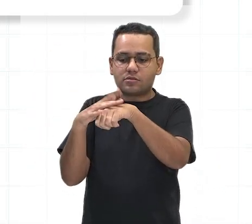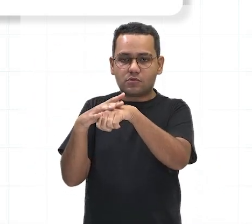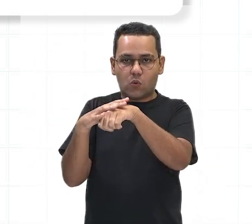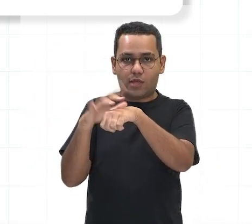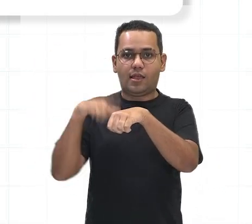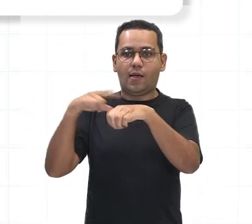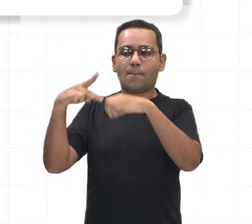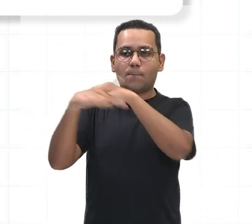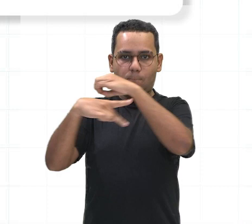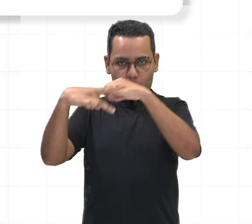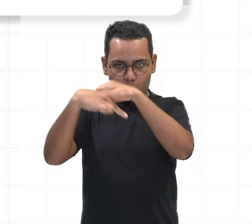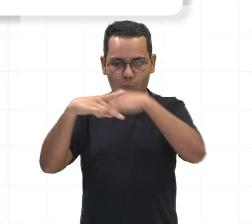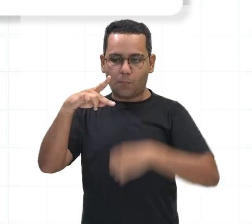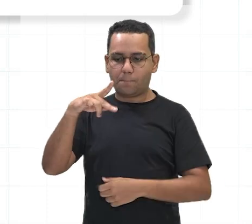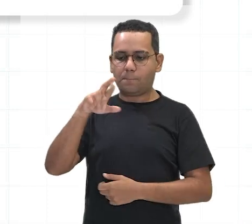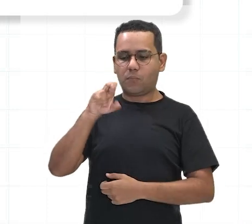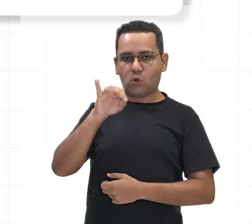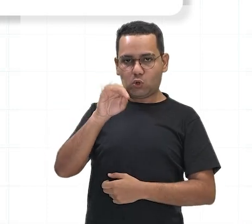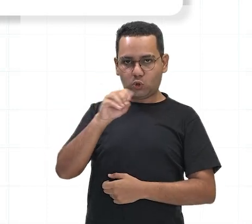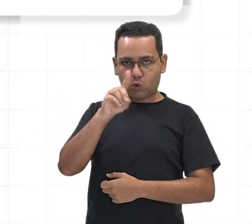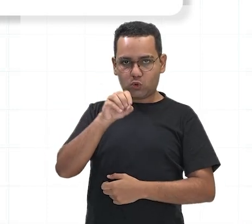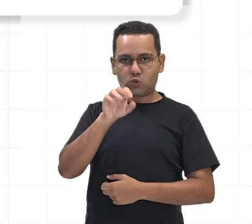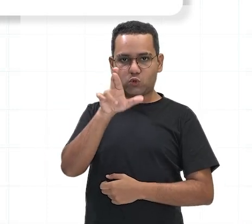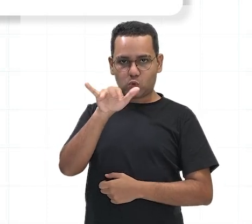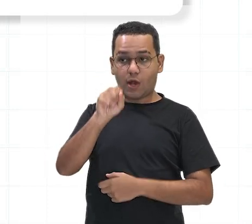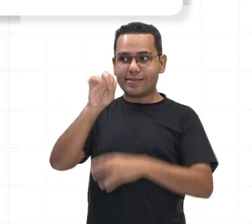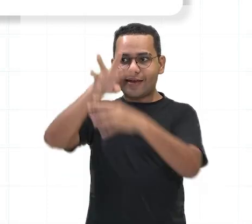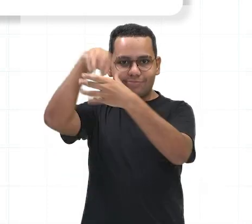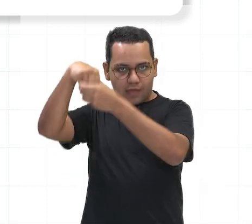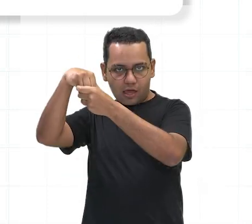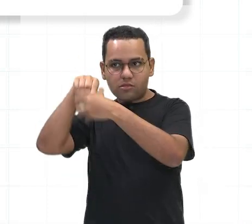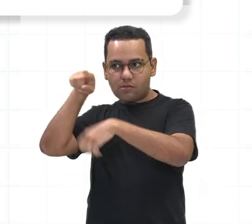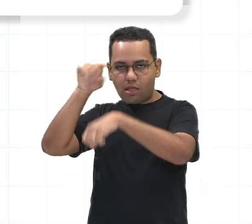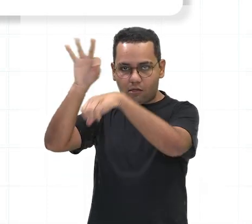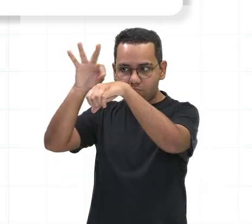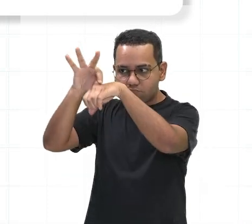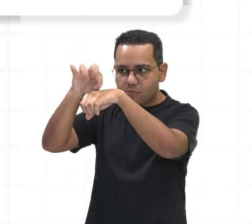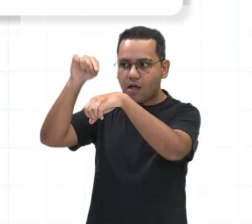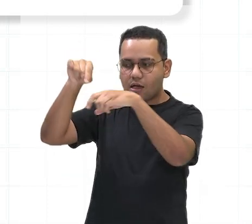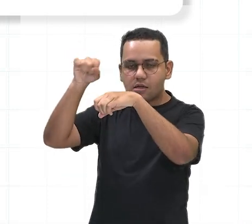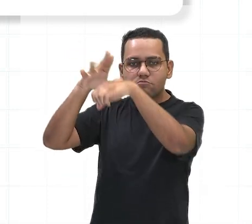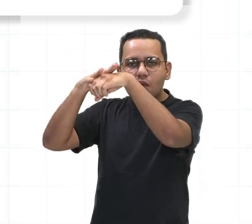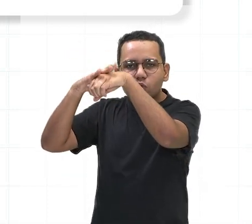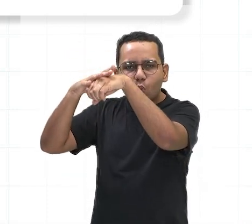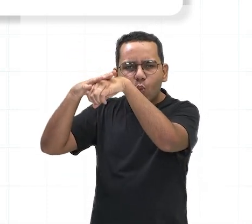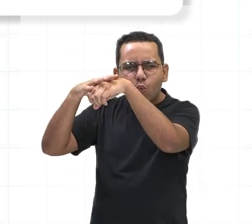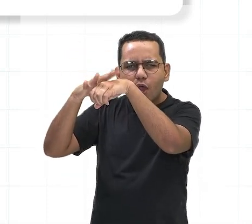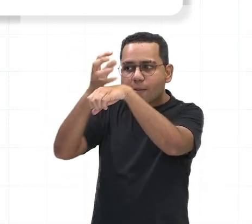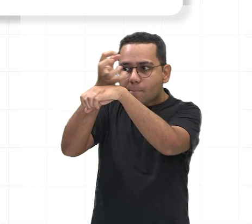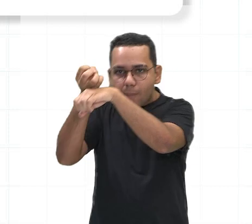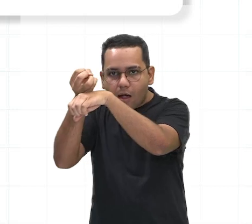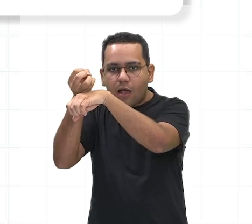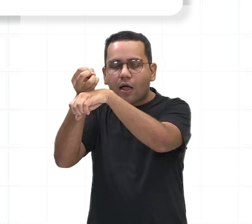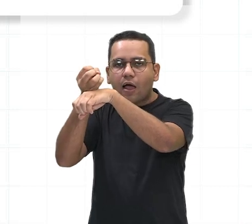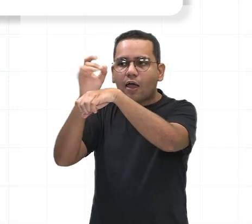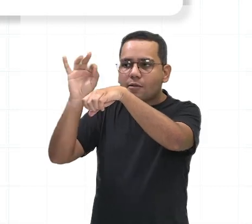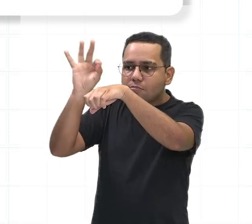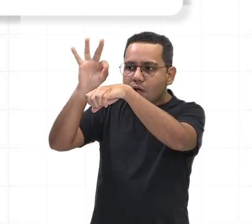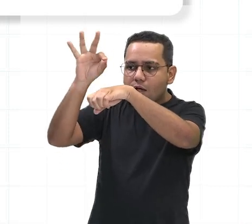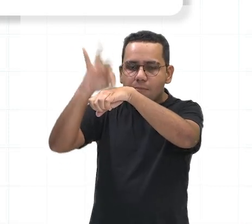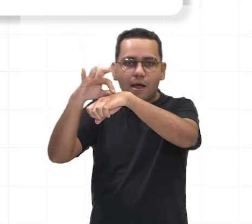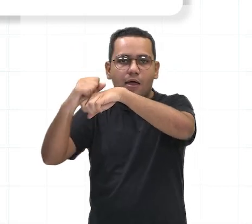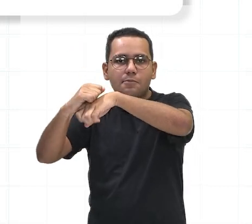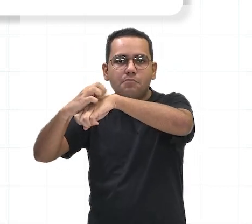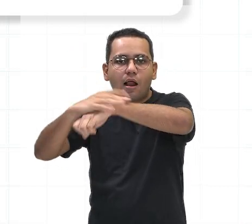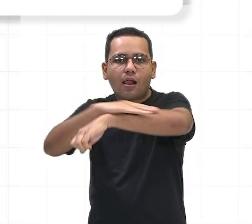um protozoário, né, que vai estar no interior aí do corpo desse mosquito. E esse protozoário, ele é do gênero Plasmodium.